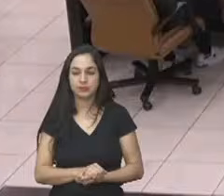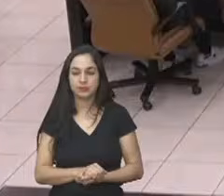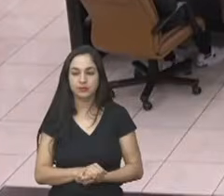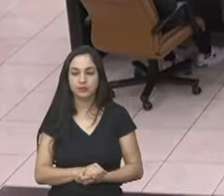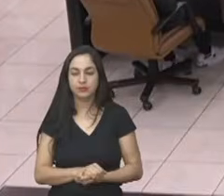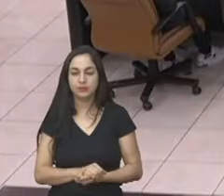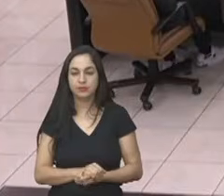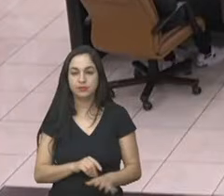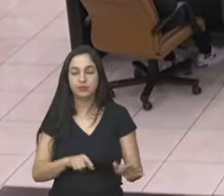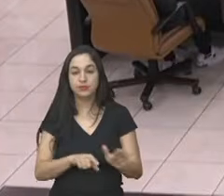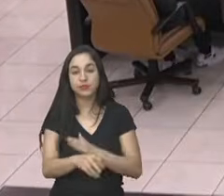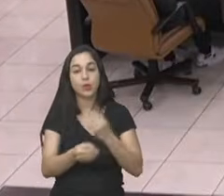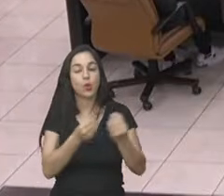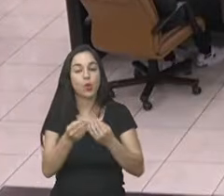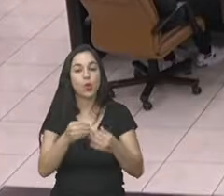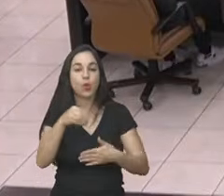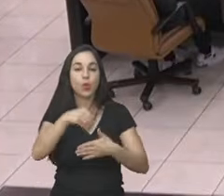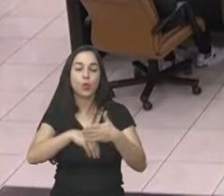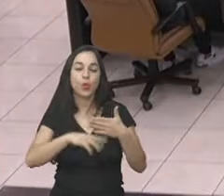Como vota Rogério Timóteo?